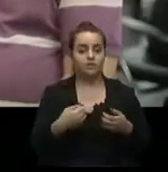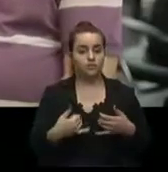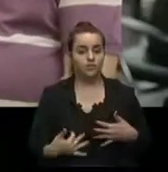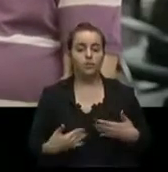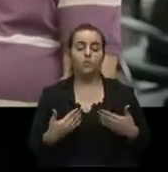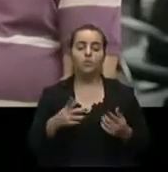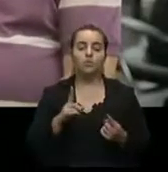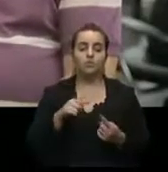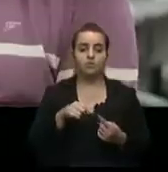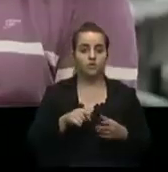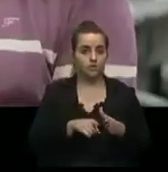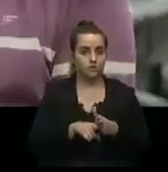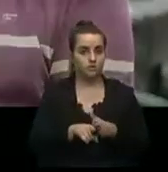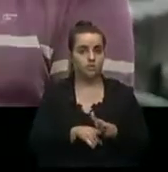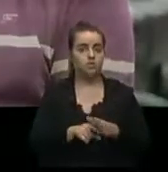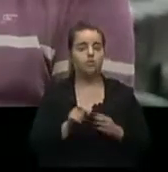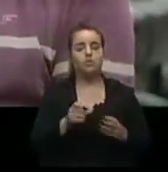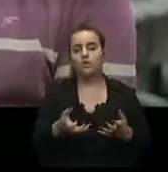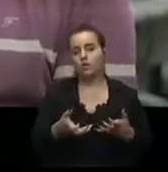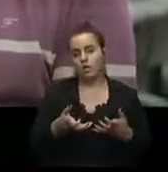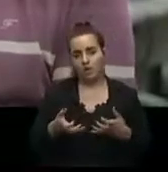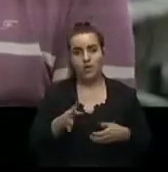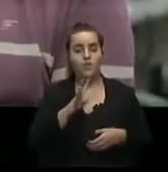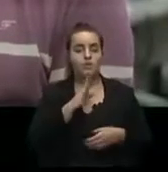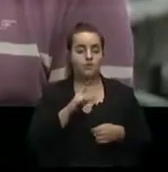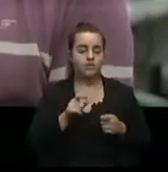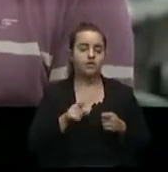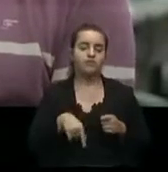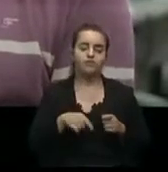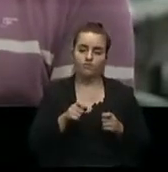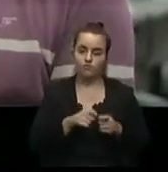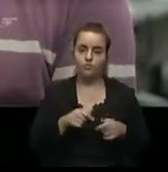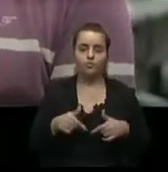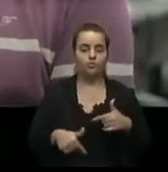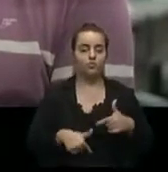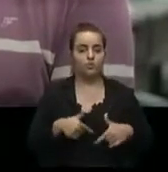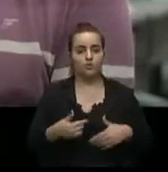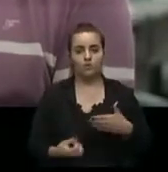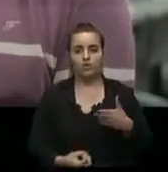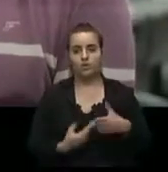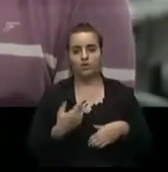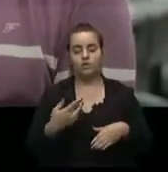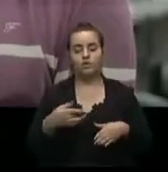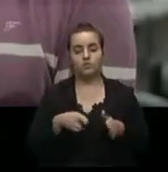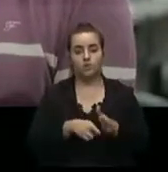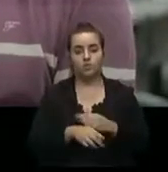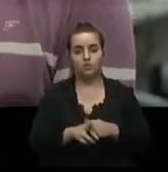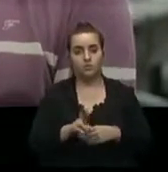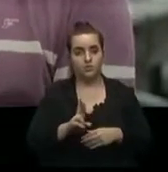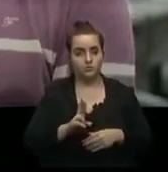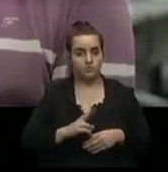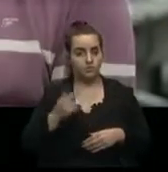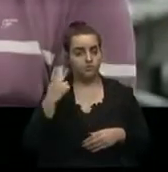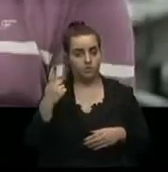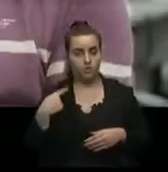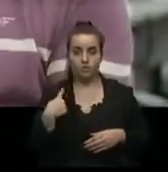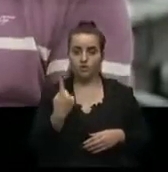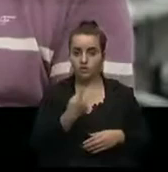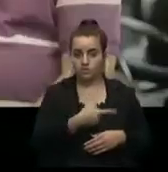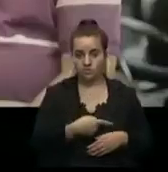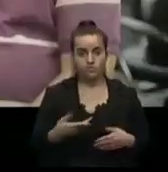que ele quer conhecer, e aí é feito todo um trabalho, toda uma montagem do questionário, para que a gente